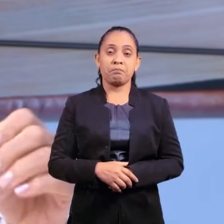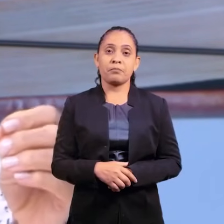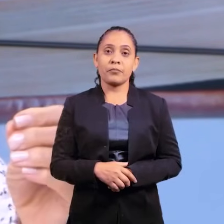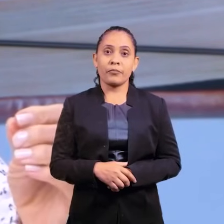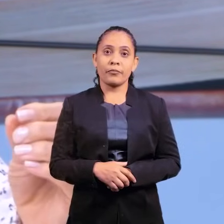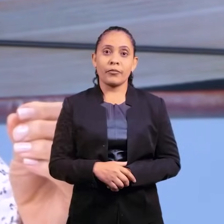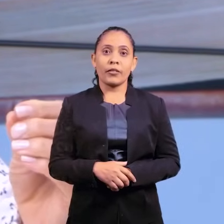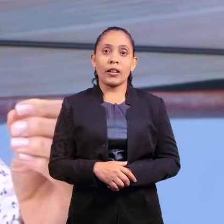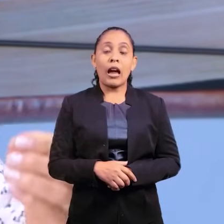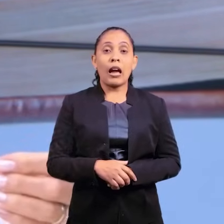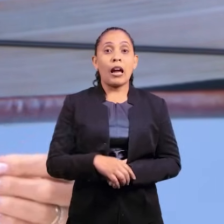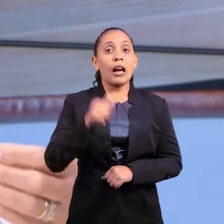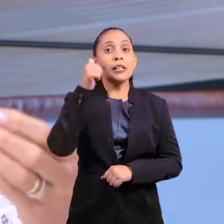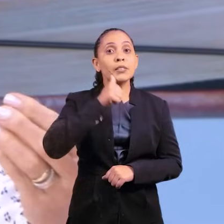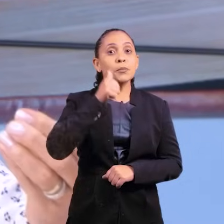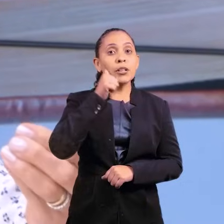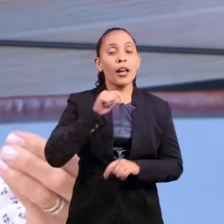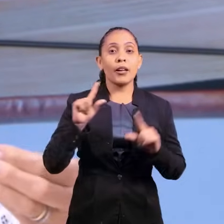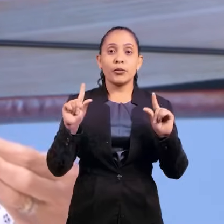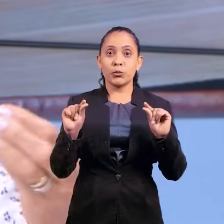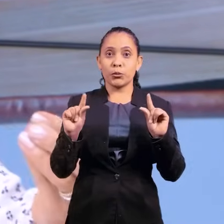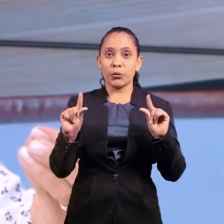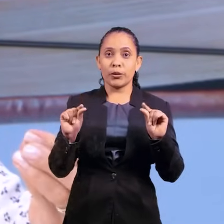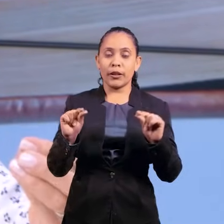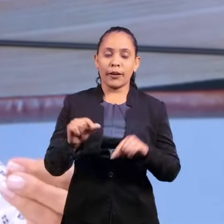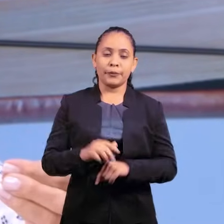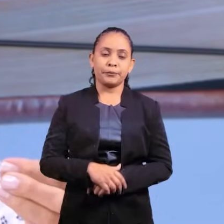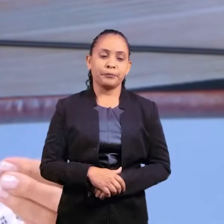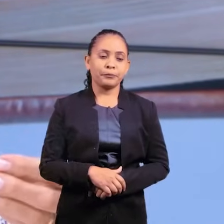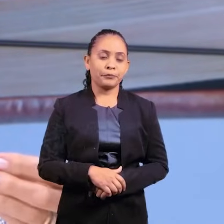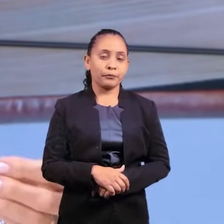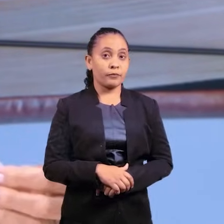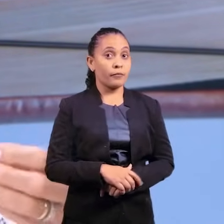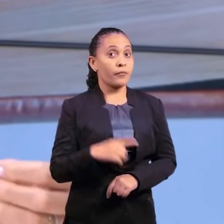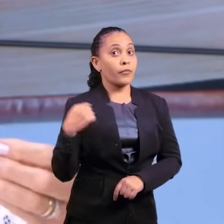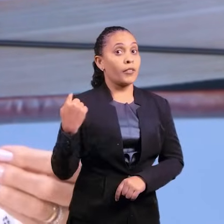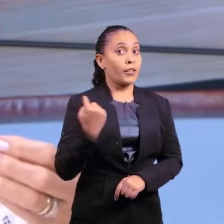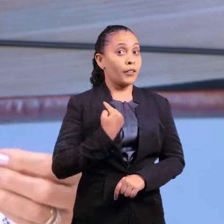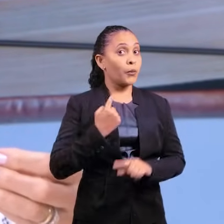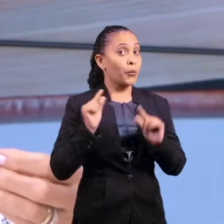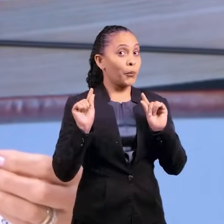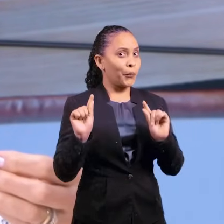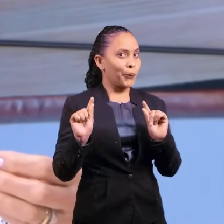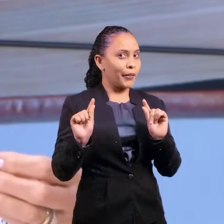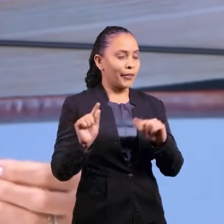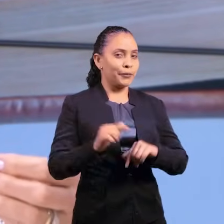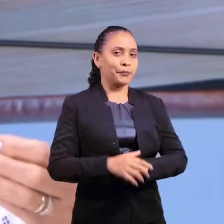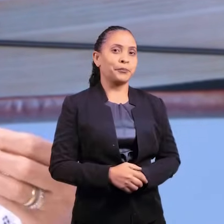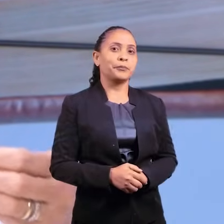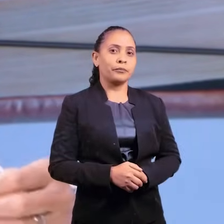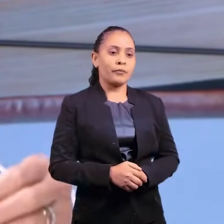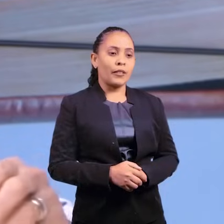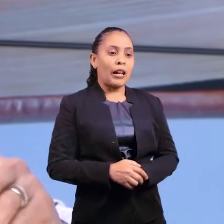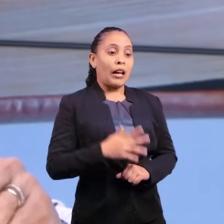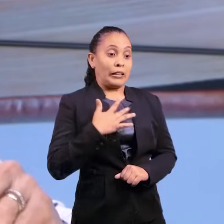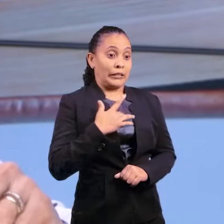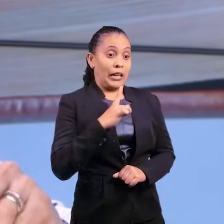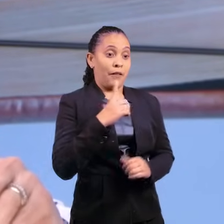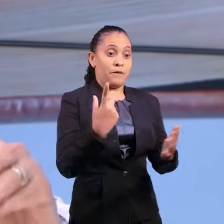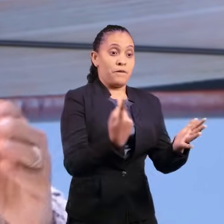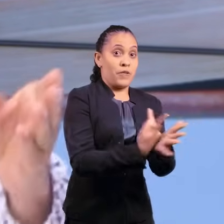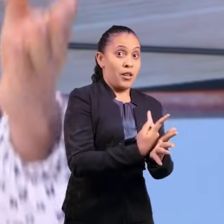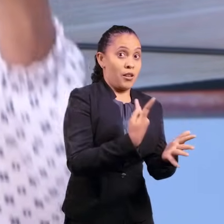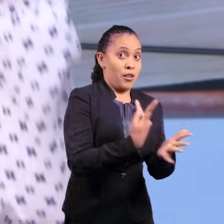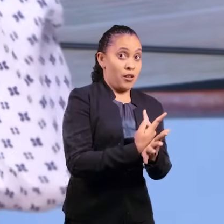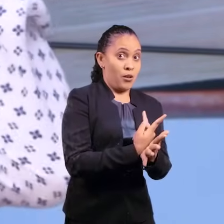Vamos nessa, vamos sim. As mulheres têm uma tendência a garimpar os erros,